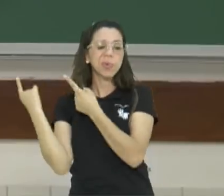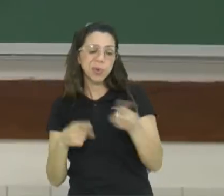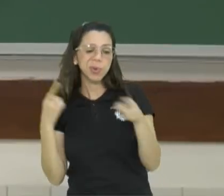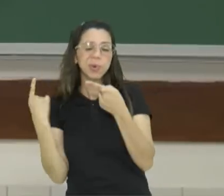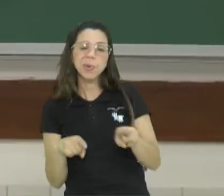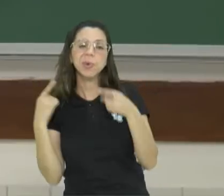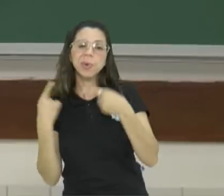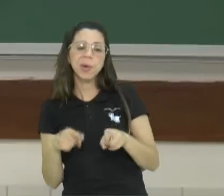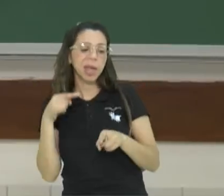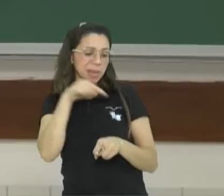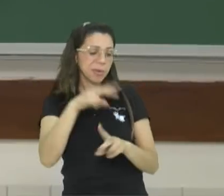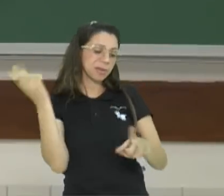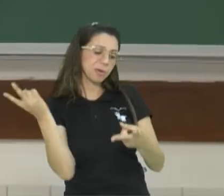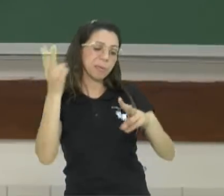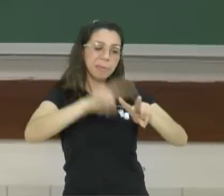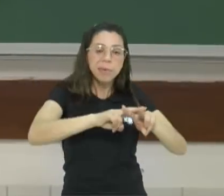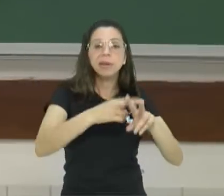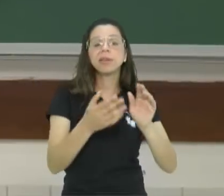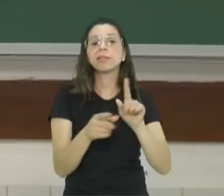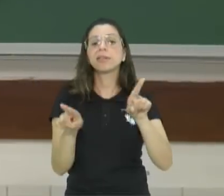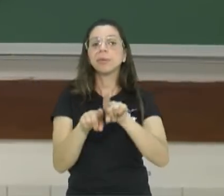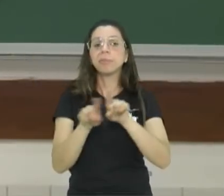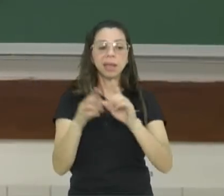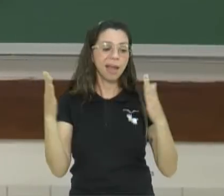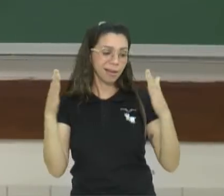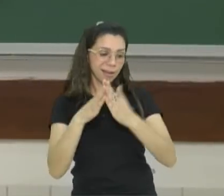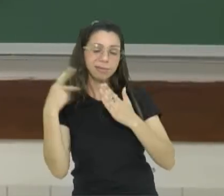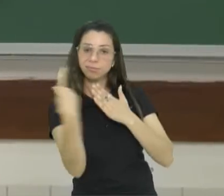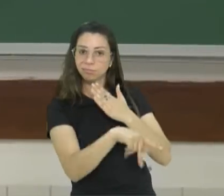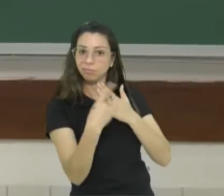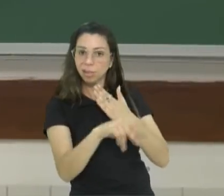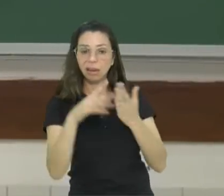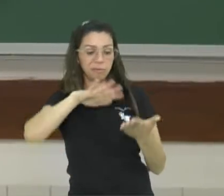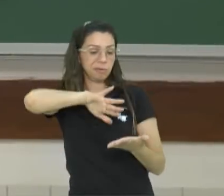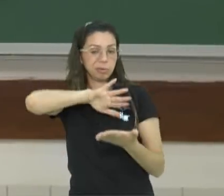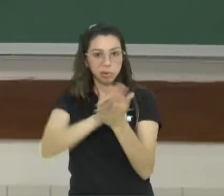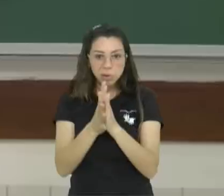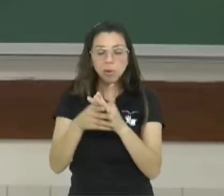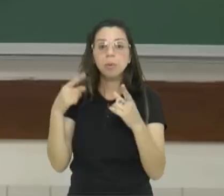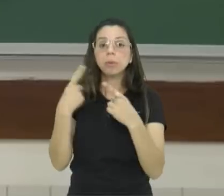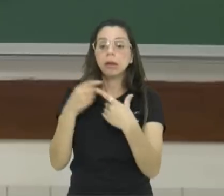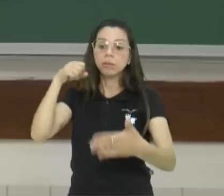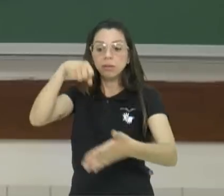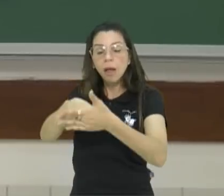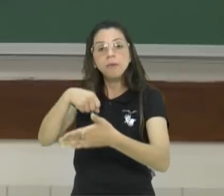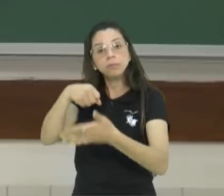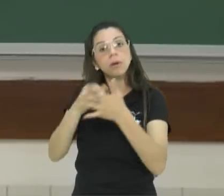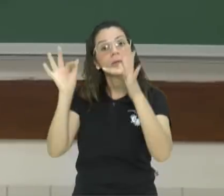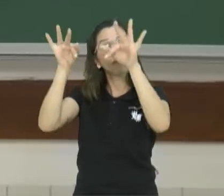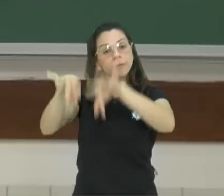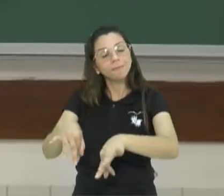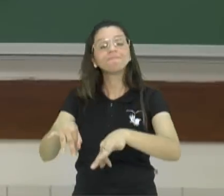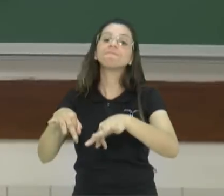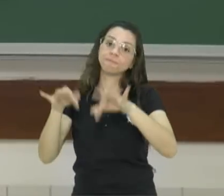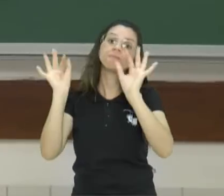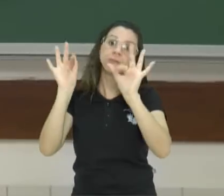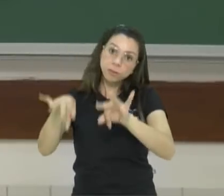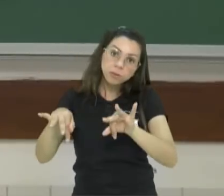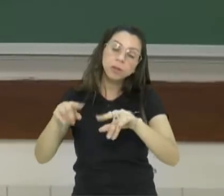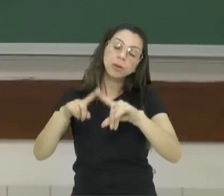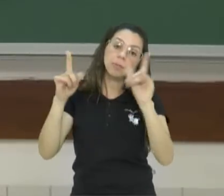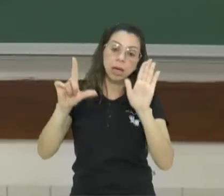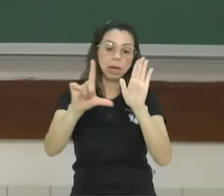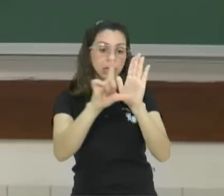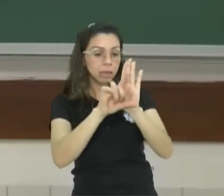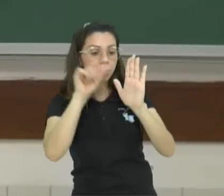Ele foi preso, ele teve a casa bombardeada, porque ele estava lutando para que isso acabasse. E realmente acabou. Então, essa lei